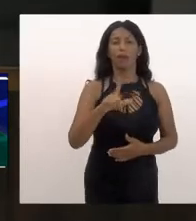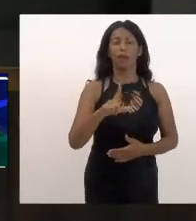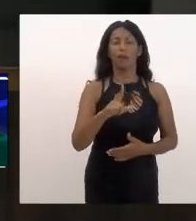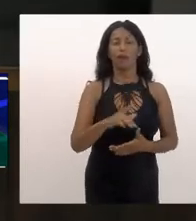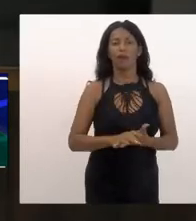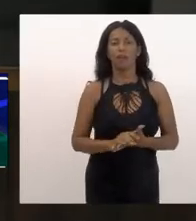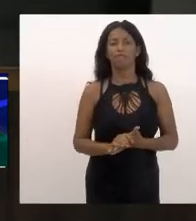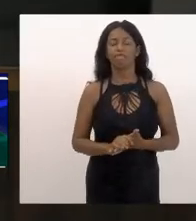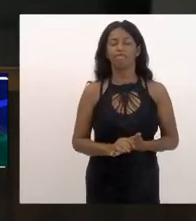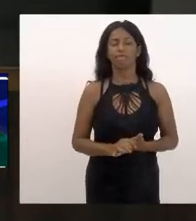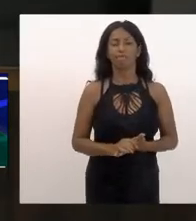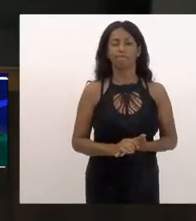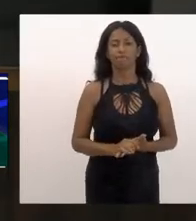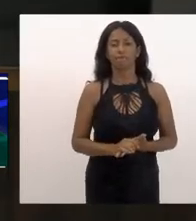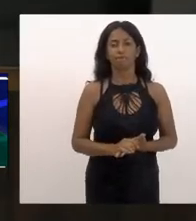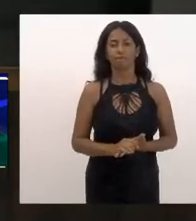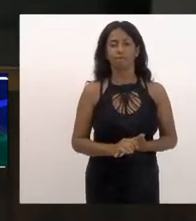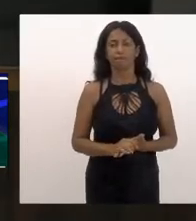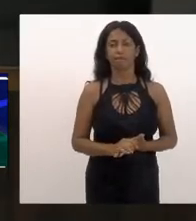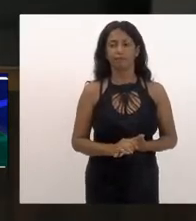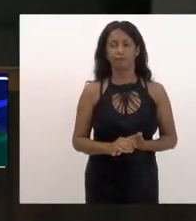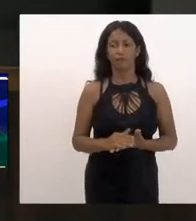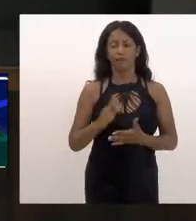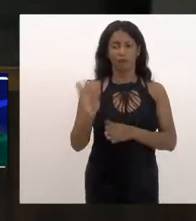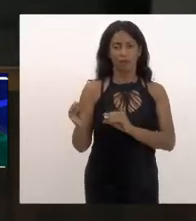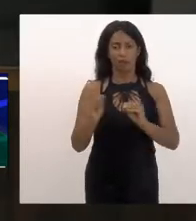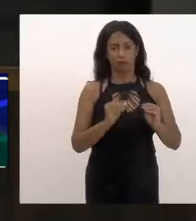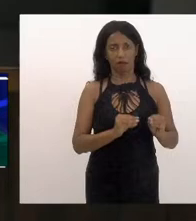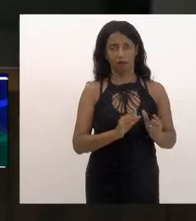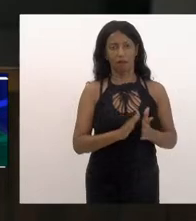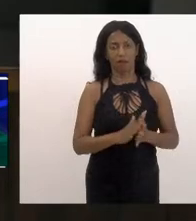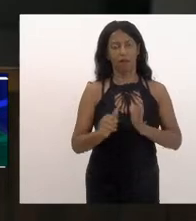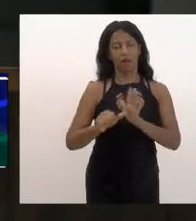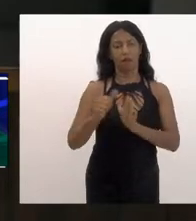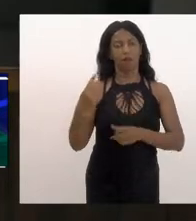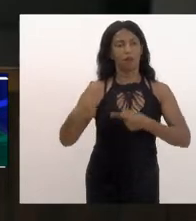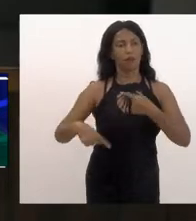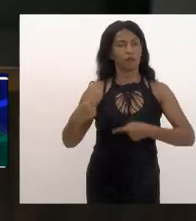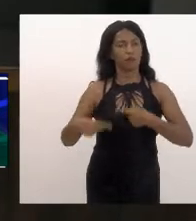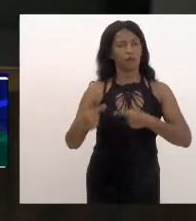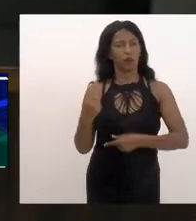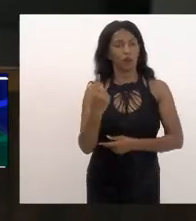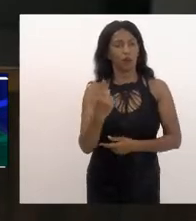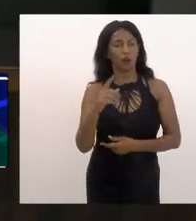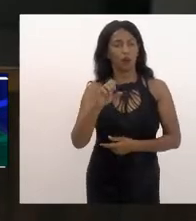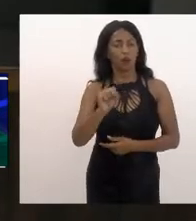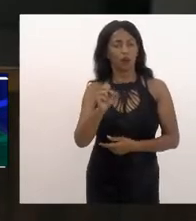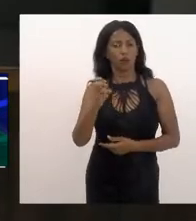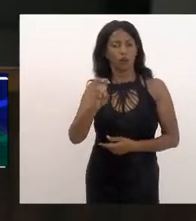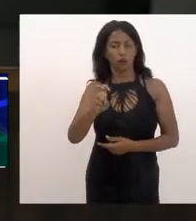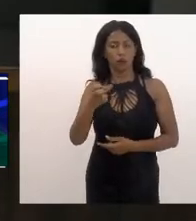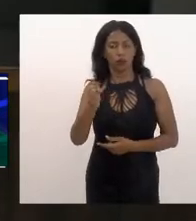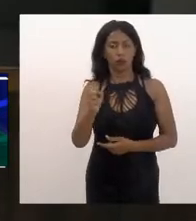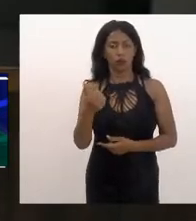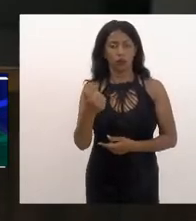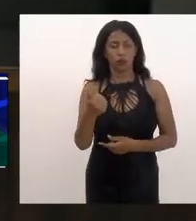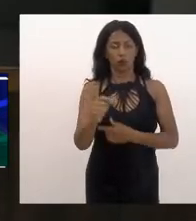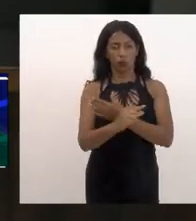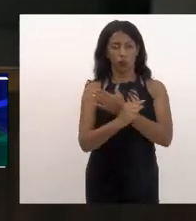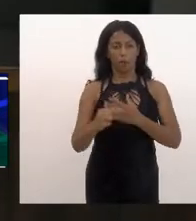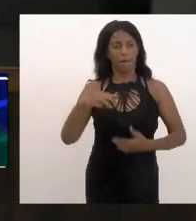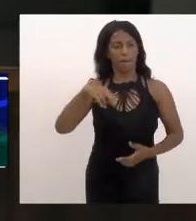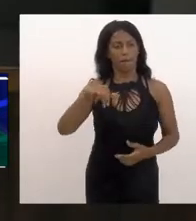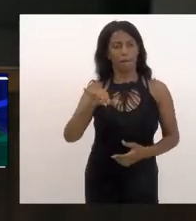emendado. Os senhores que aprovam, permaneçam como estão aprovados. Vai autógrafo. Em primeira discussão, projeto de lei 1858-16, de autoria do deputado Carlos